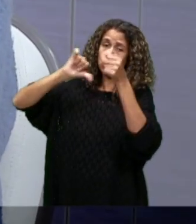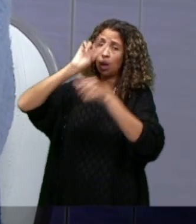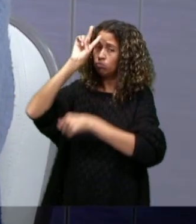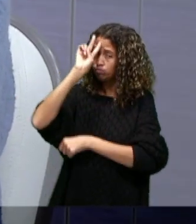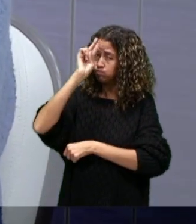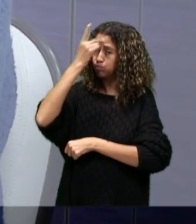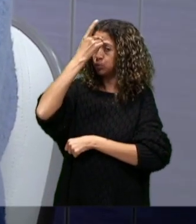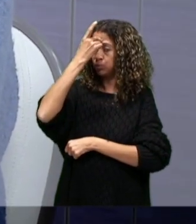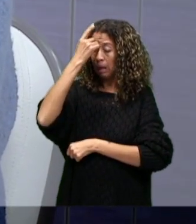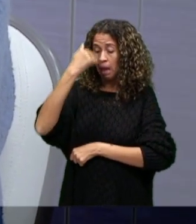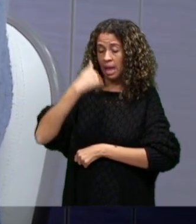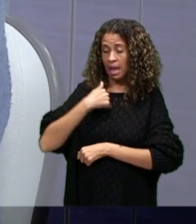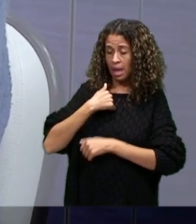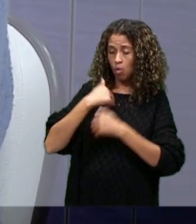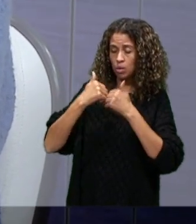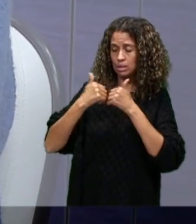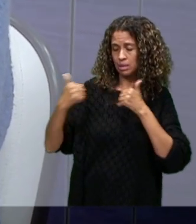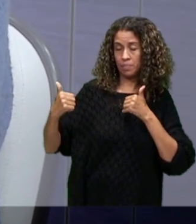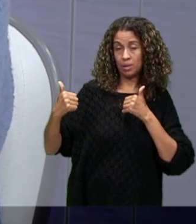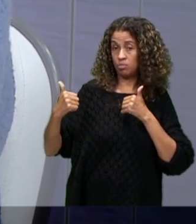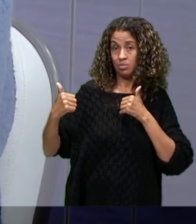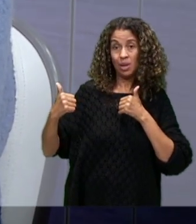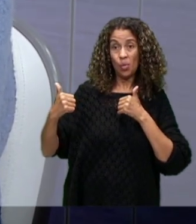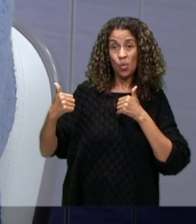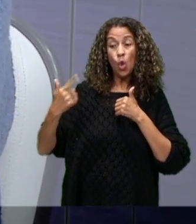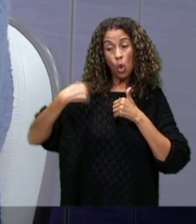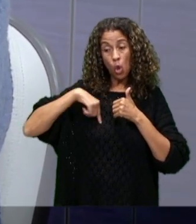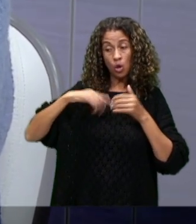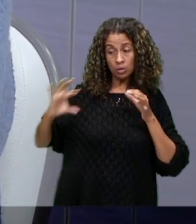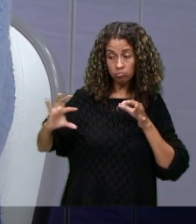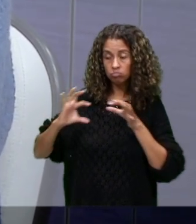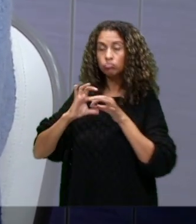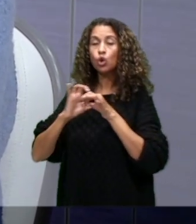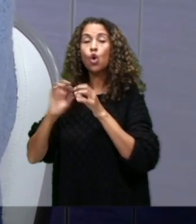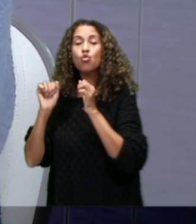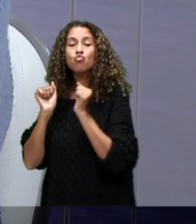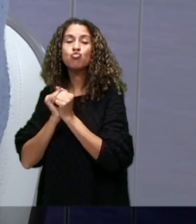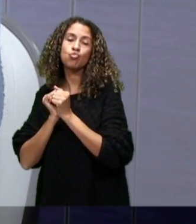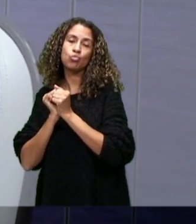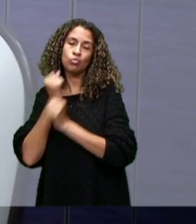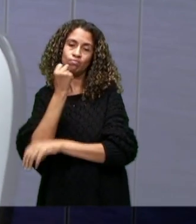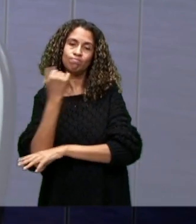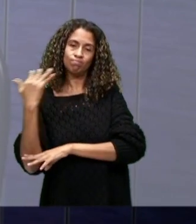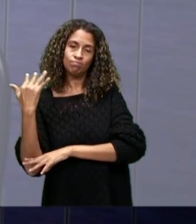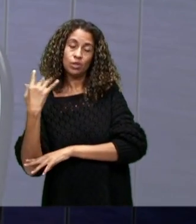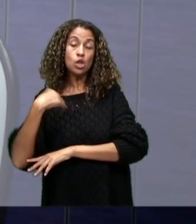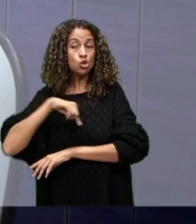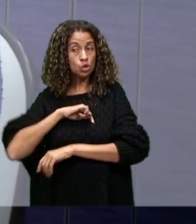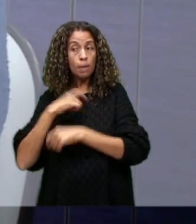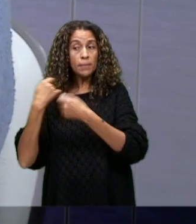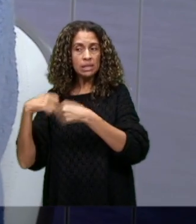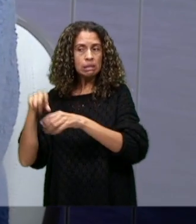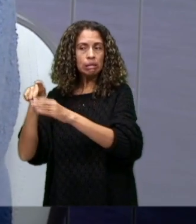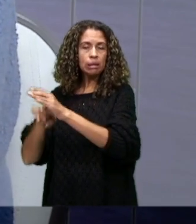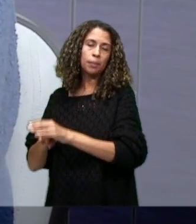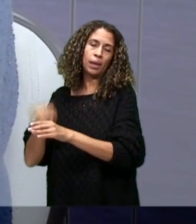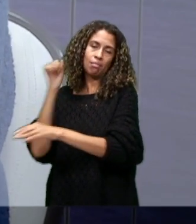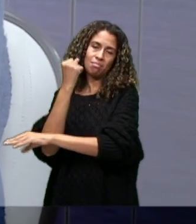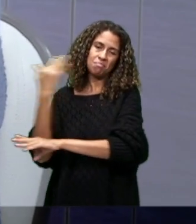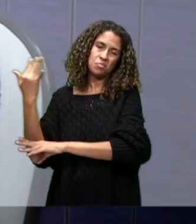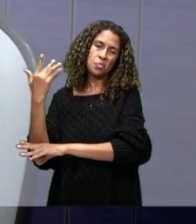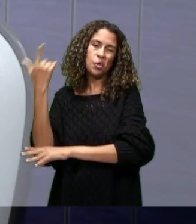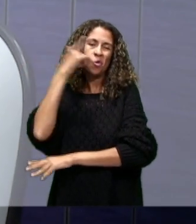e natureza. A gente tem que pensar que nós somos também parte dessa natureza e que a gente depende dela, né, para a nossa